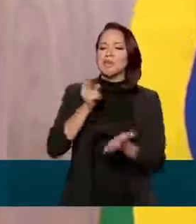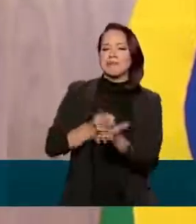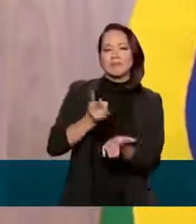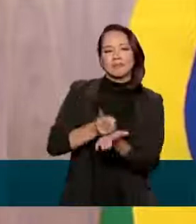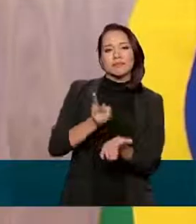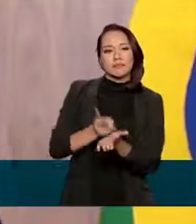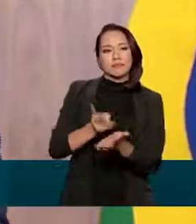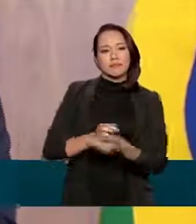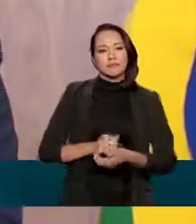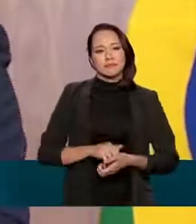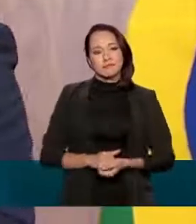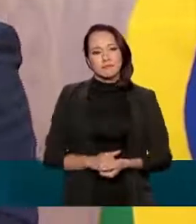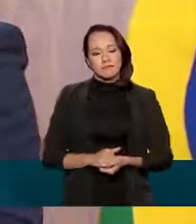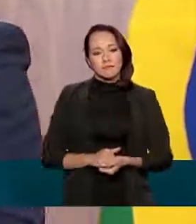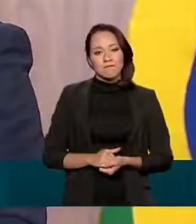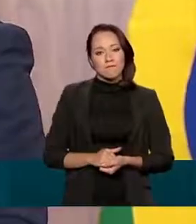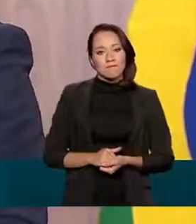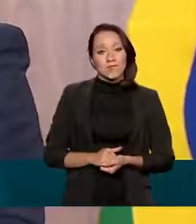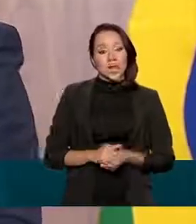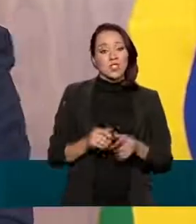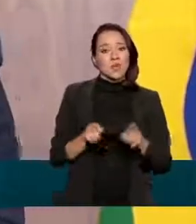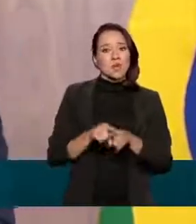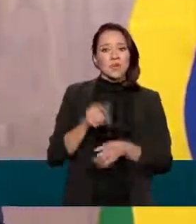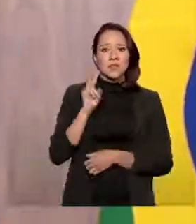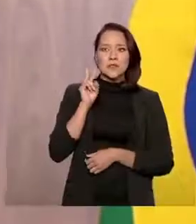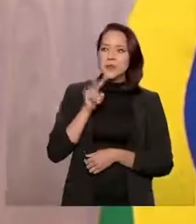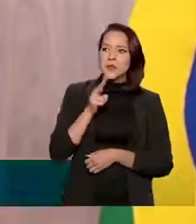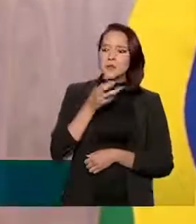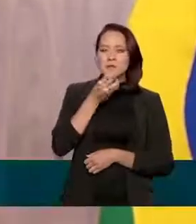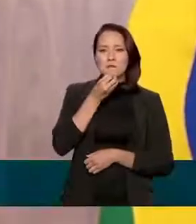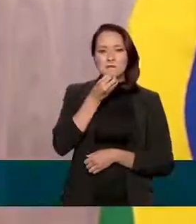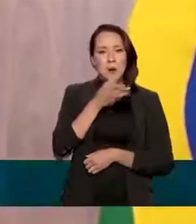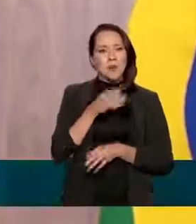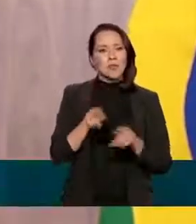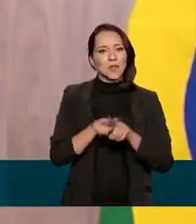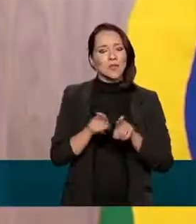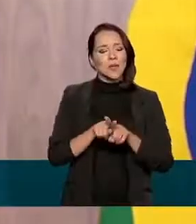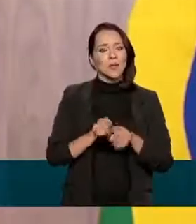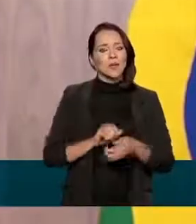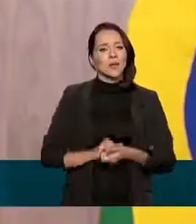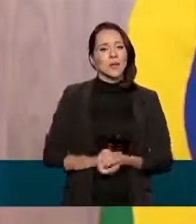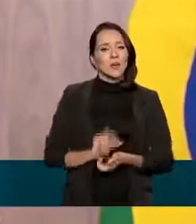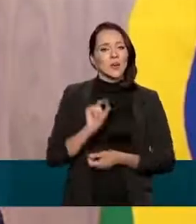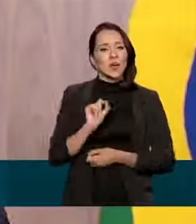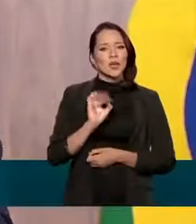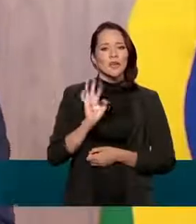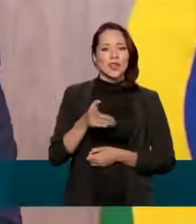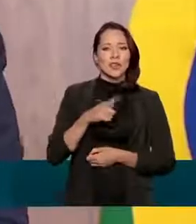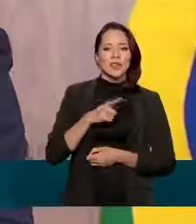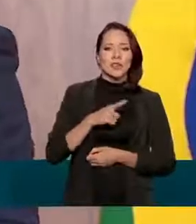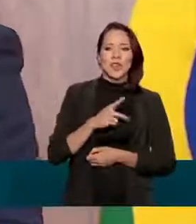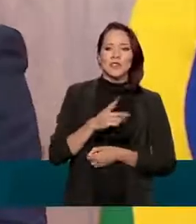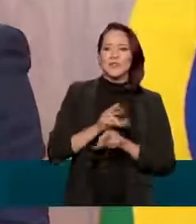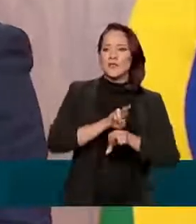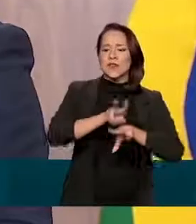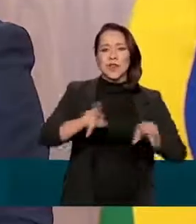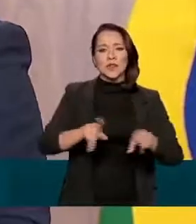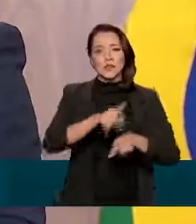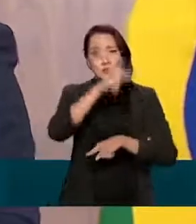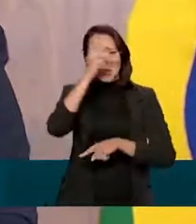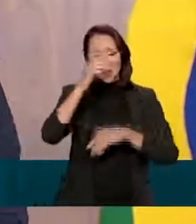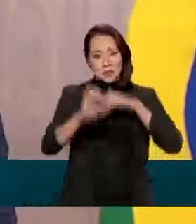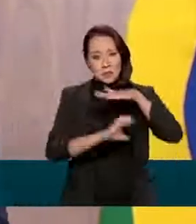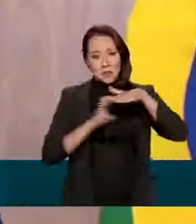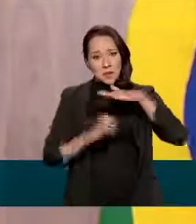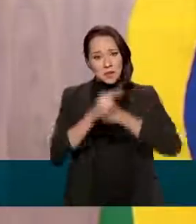permanente vemos como já e Luciano ambiente louca ar manifestar vários empresários do Brasil